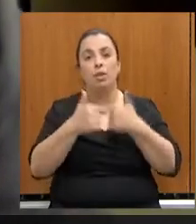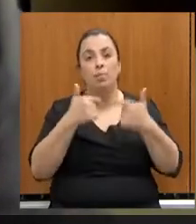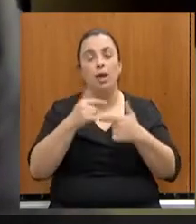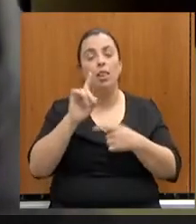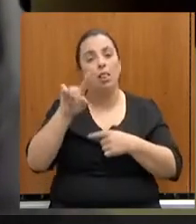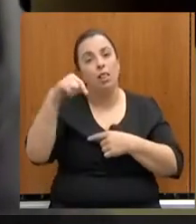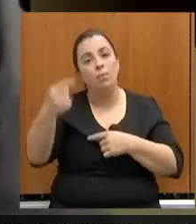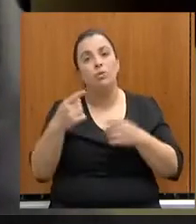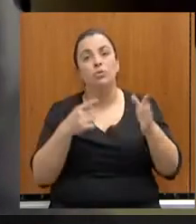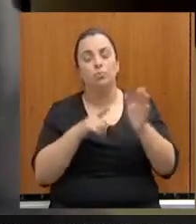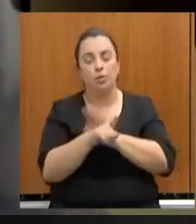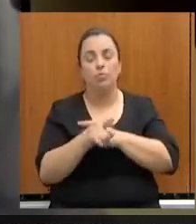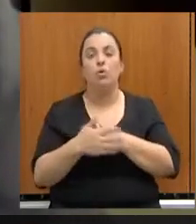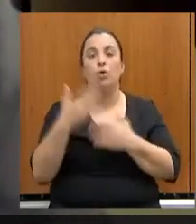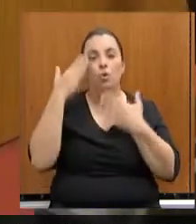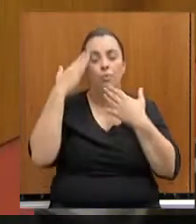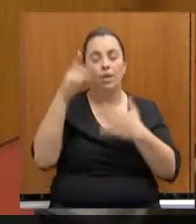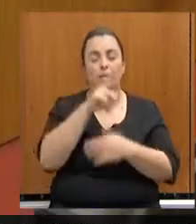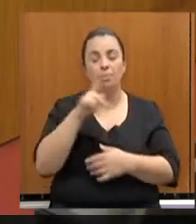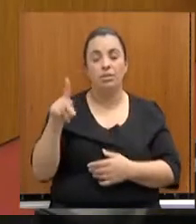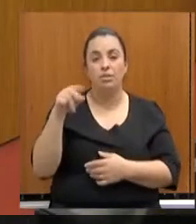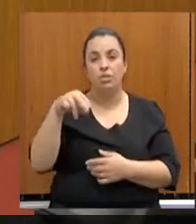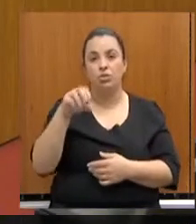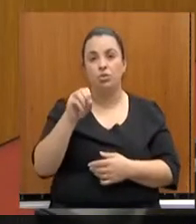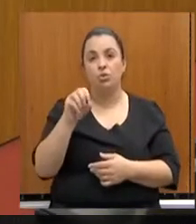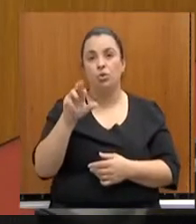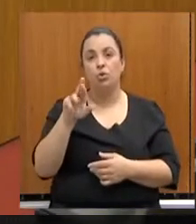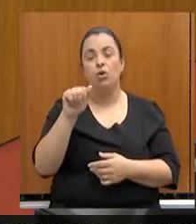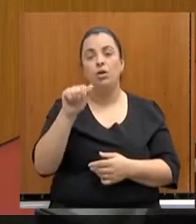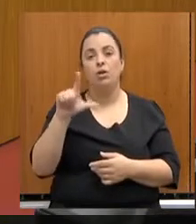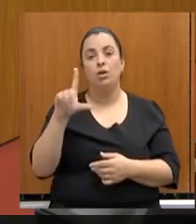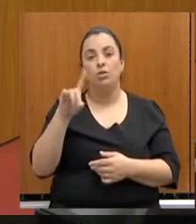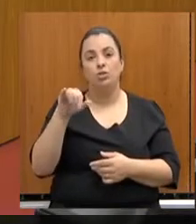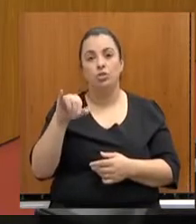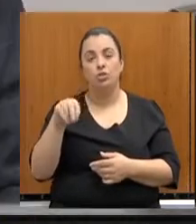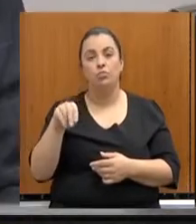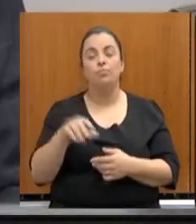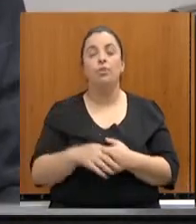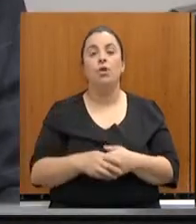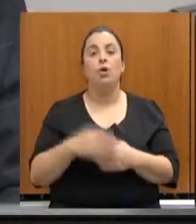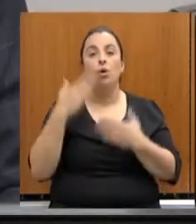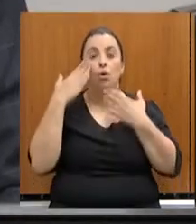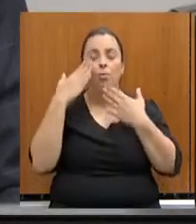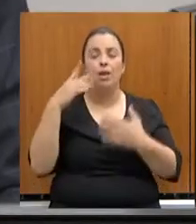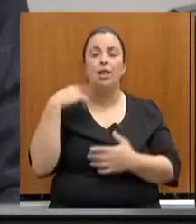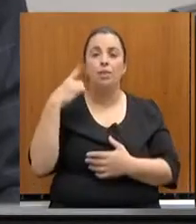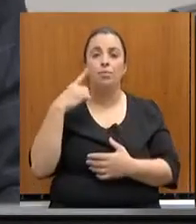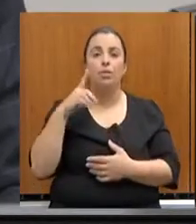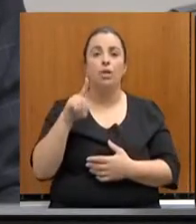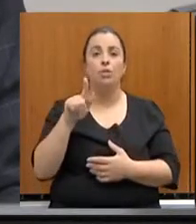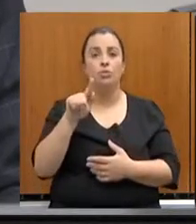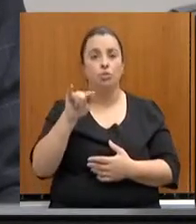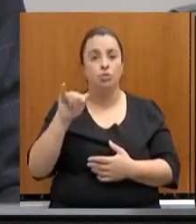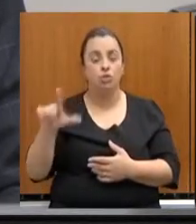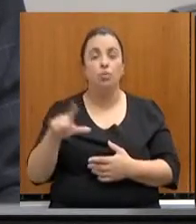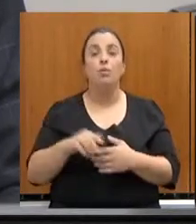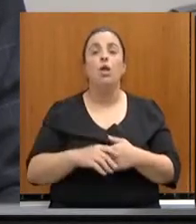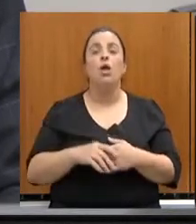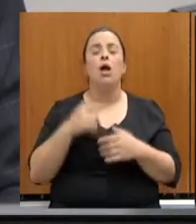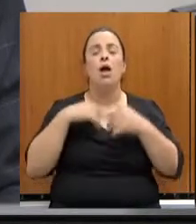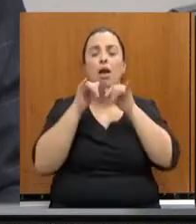obrigado Presidente para hoje obrigado Deputado Gil Pereira só avisando aos parlamentares que